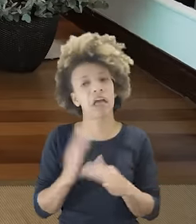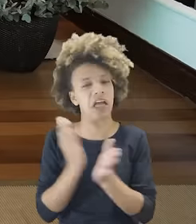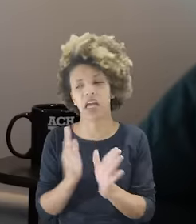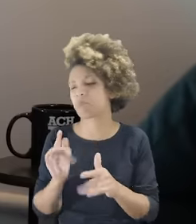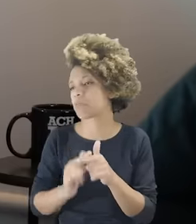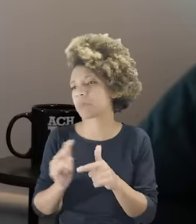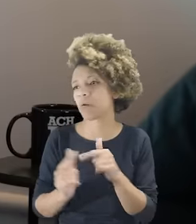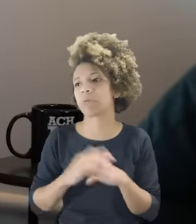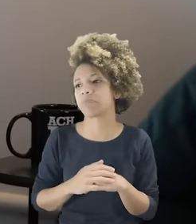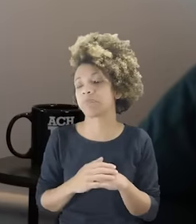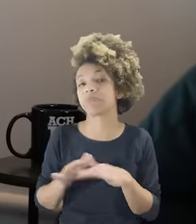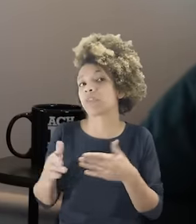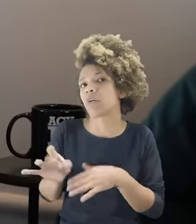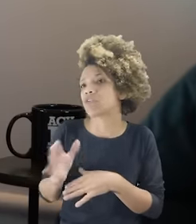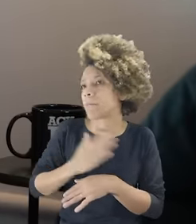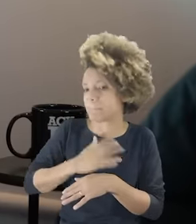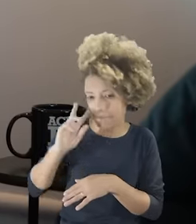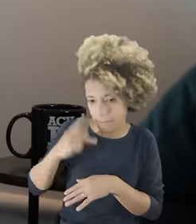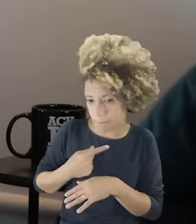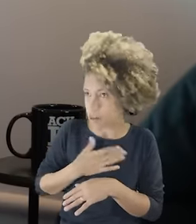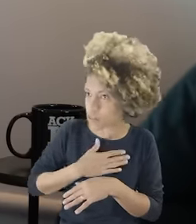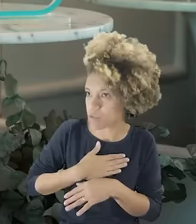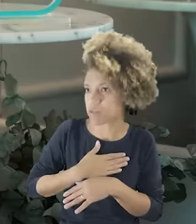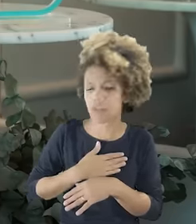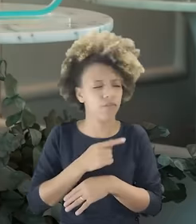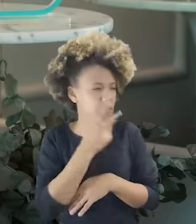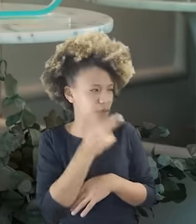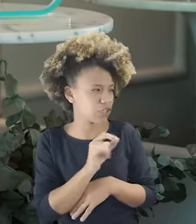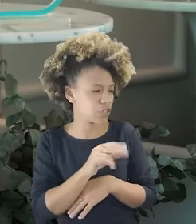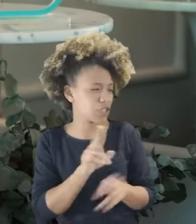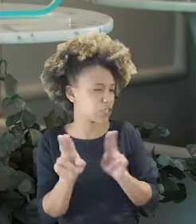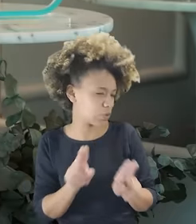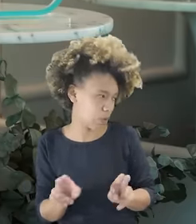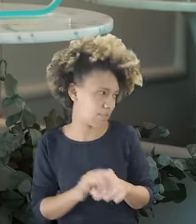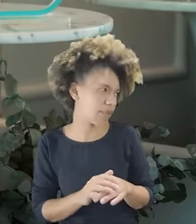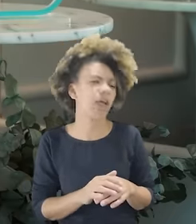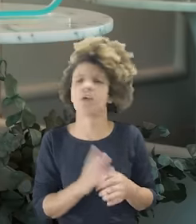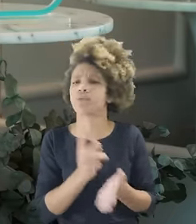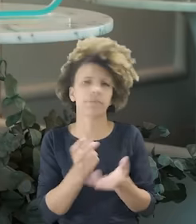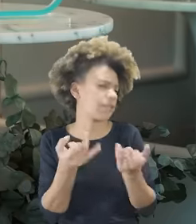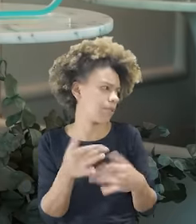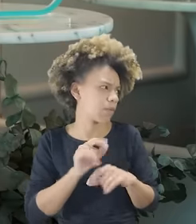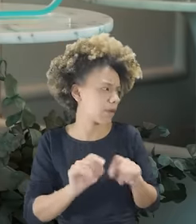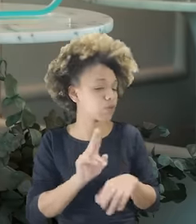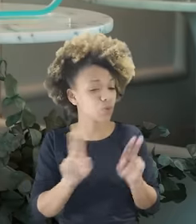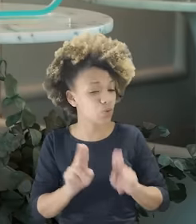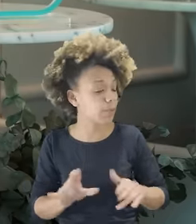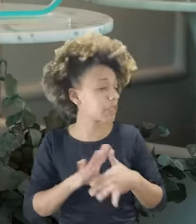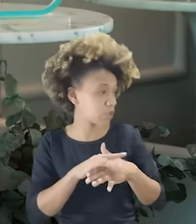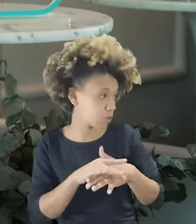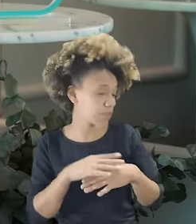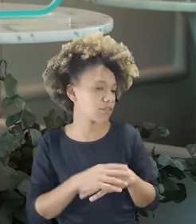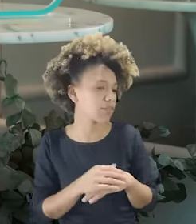dele então é sobre a gente a terapia sobre a gente Você não acha que esses nomes é uma coisa que eu falo muito isso os nomes das